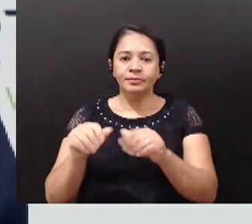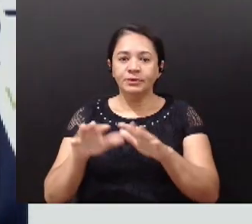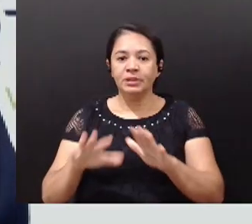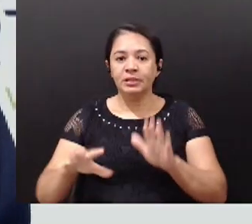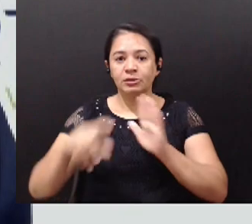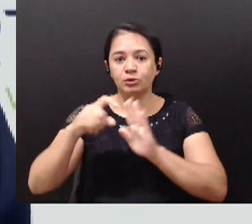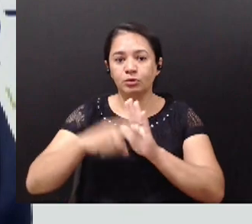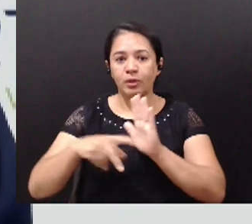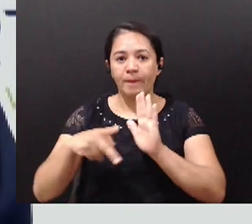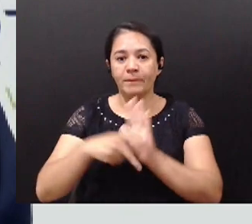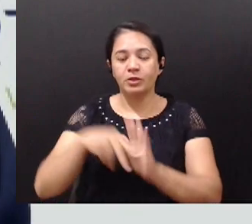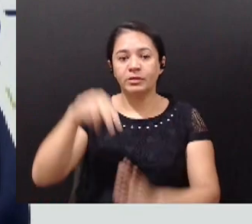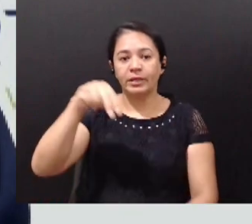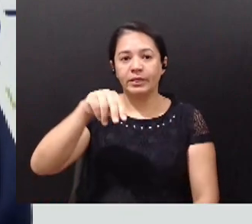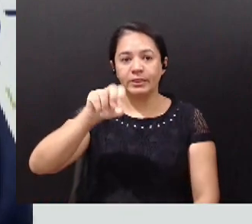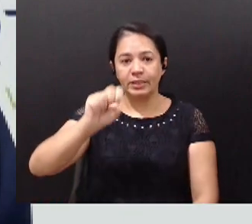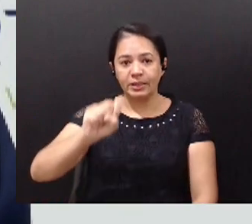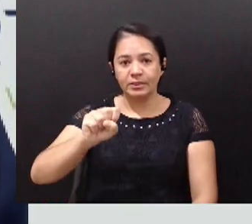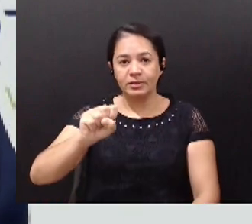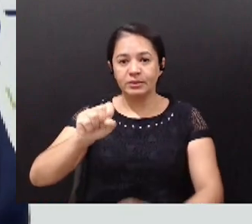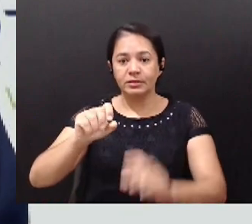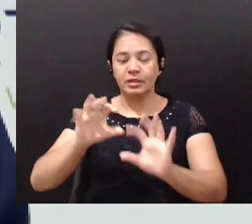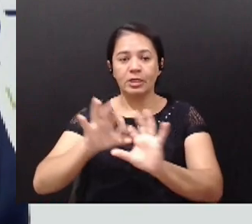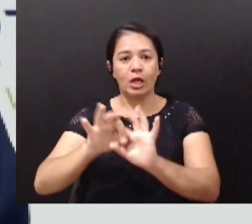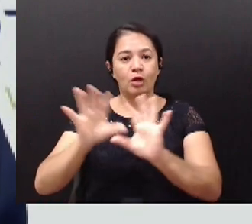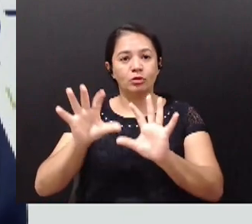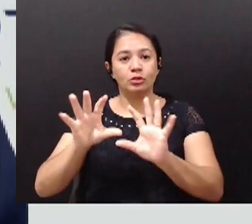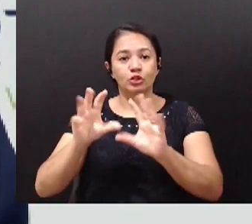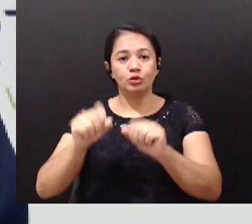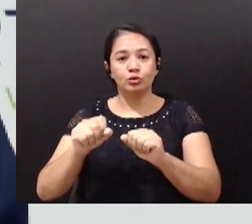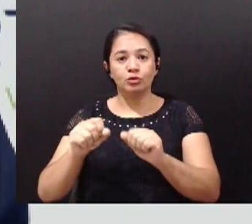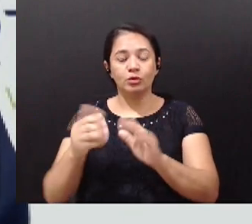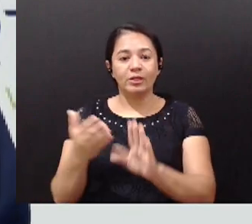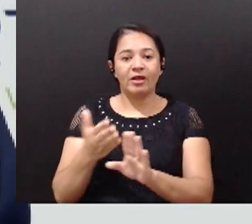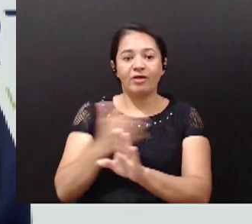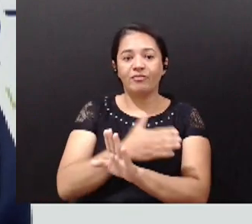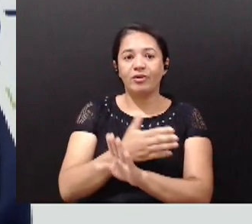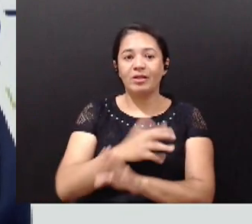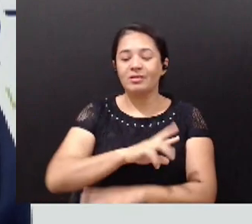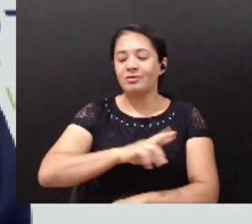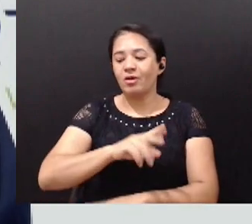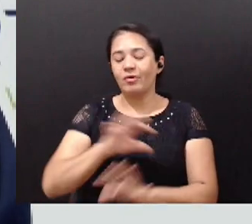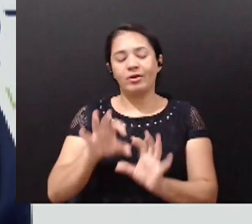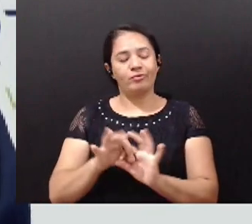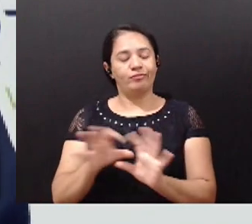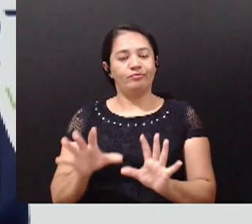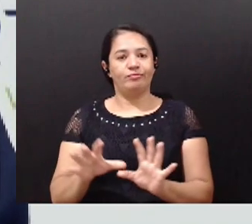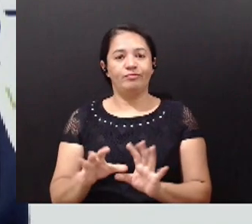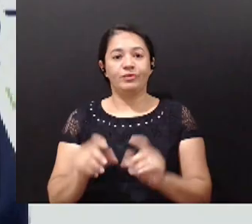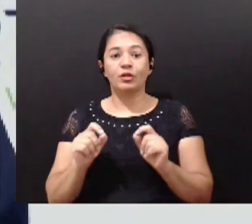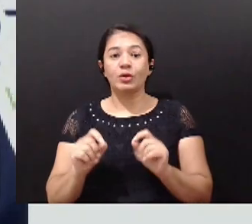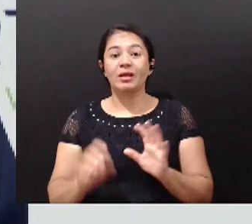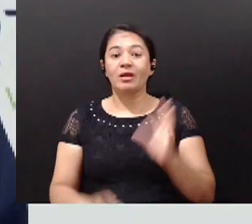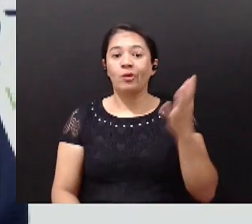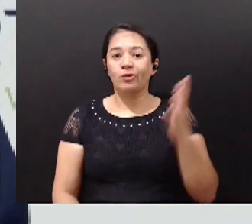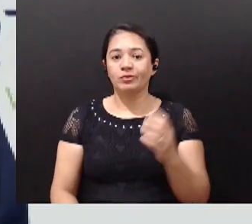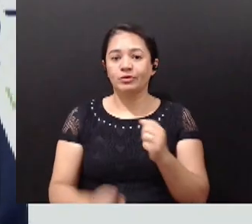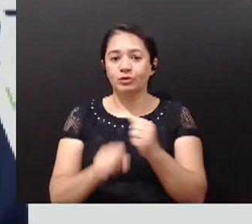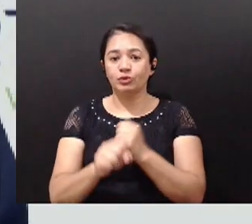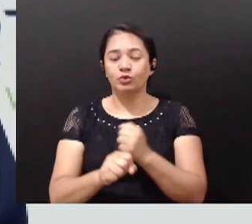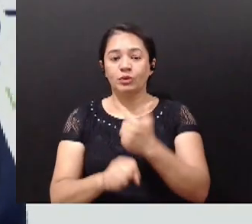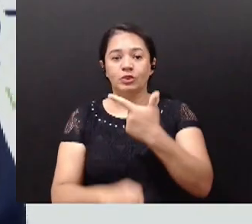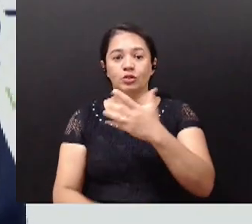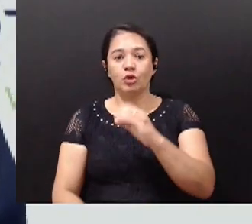ANS era permitido e tudo que não estava não era permitido. O que aconteceu? Em 2022, houve uma